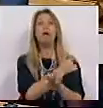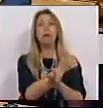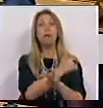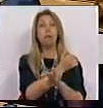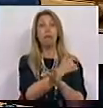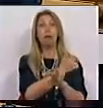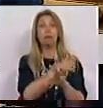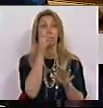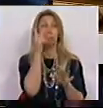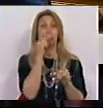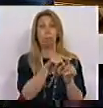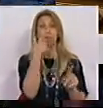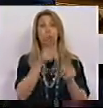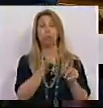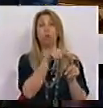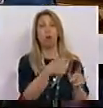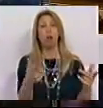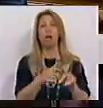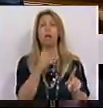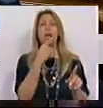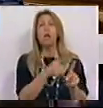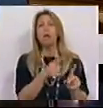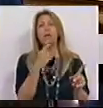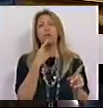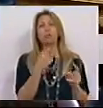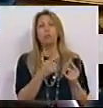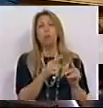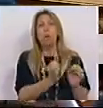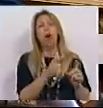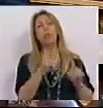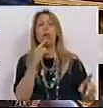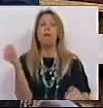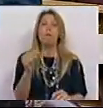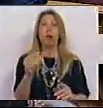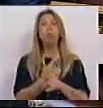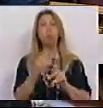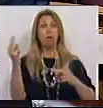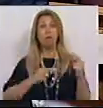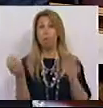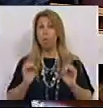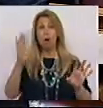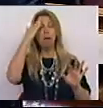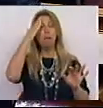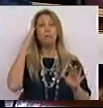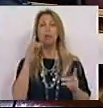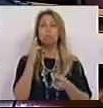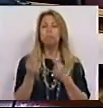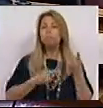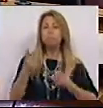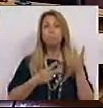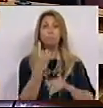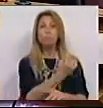é falsa. As finanças não têm capacidade, não têm pessoal suficiente para analisar com uma ótica social cada caso